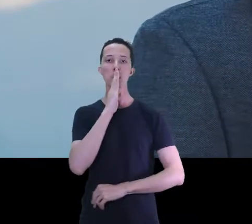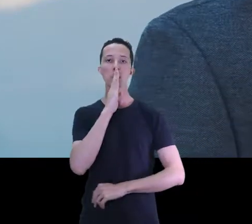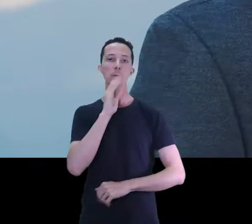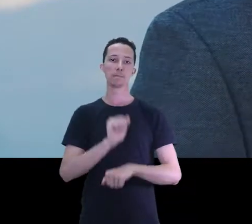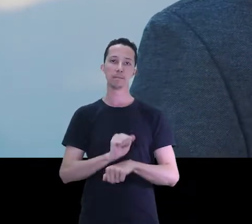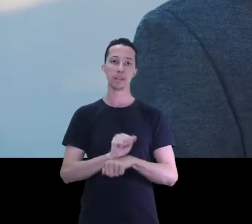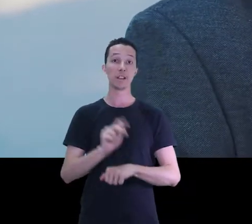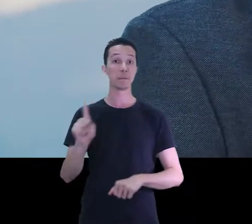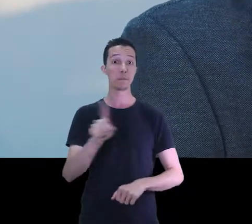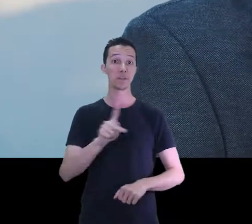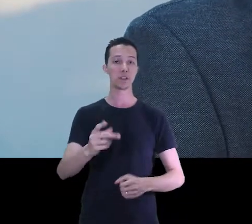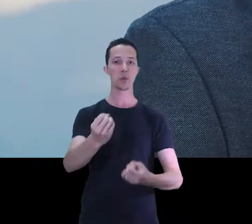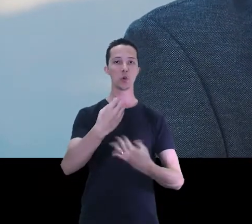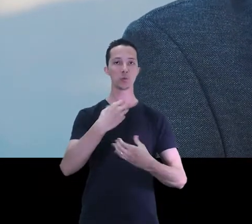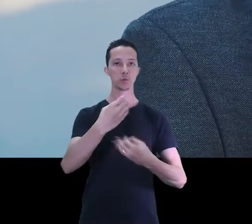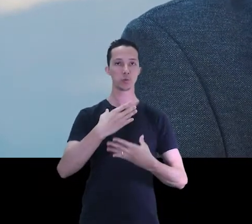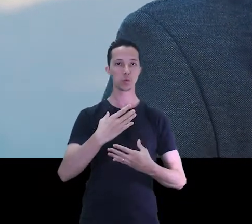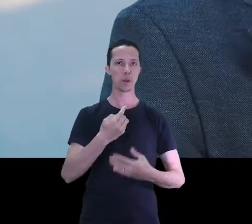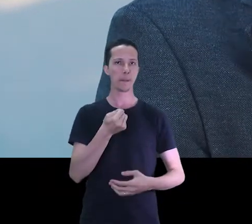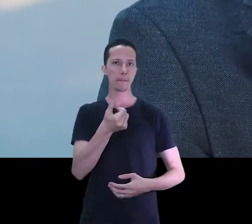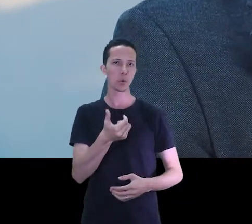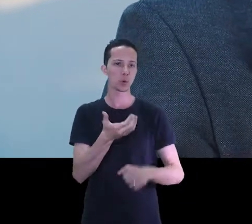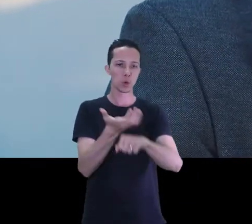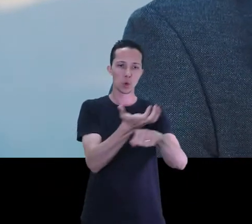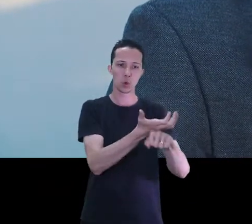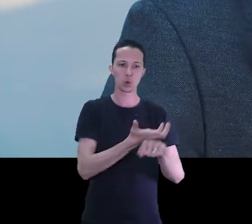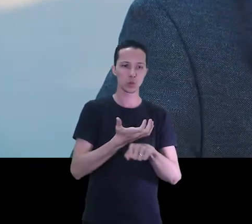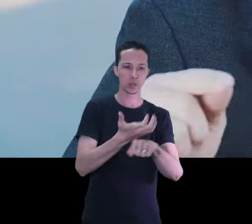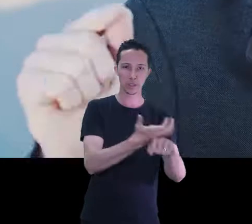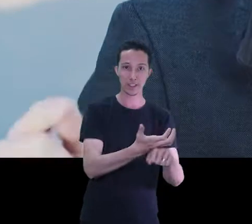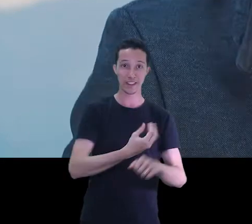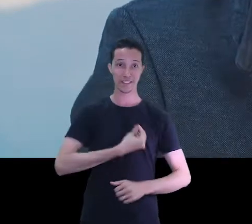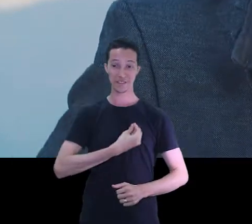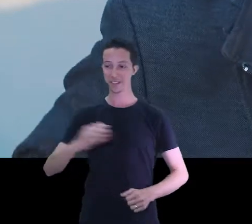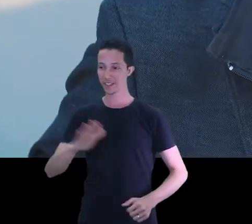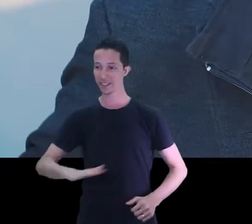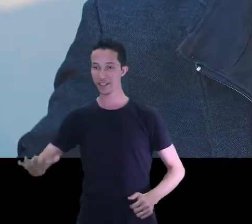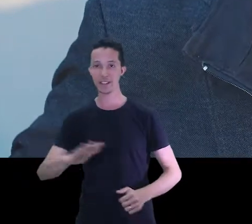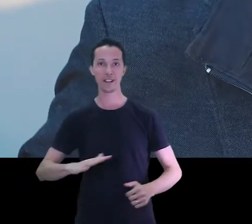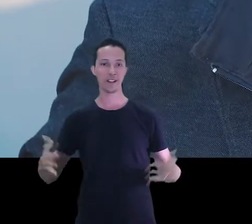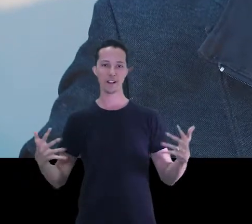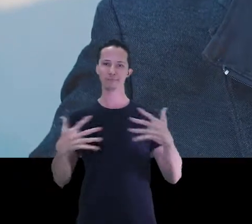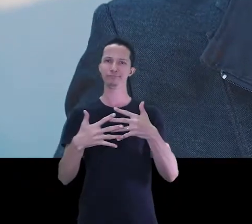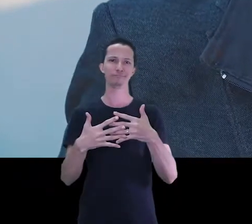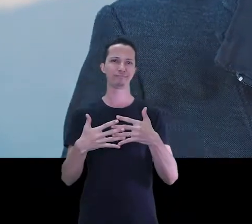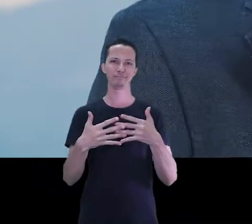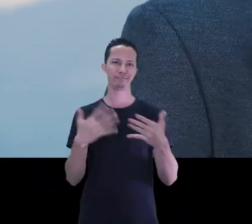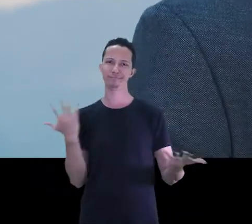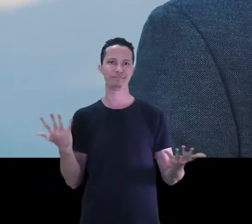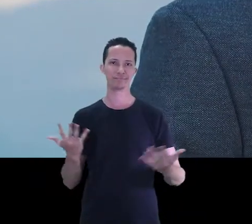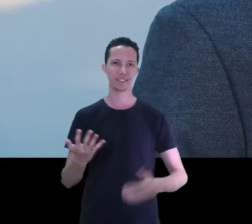propor o conteúdo, né, pouca articulação do conteúdo curricular com a vida real das